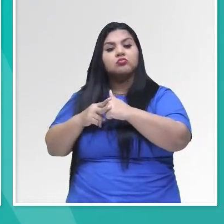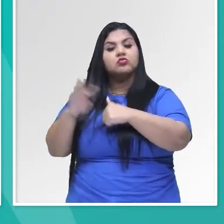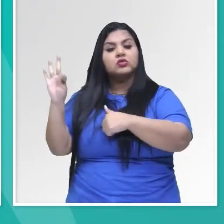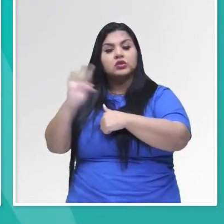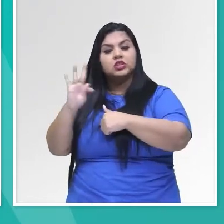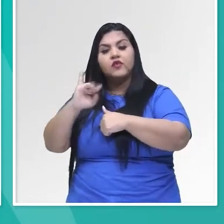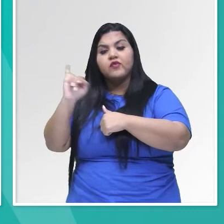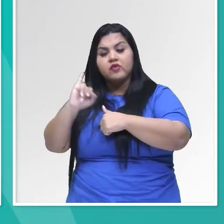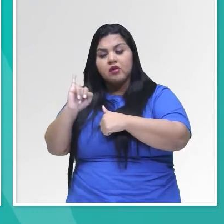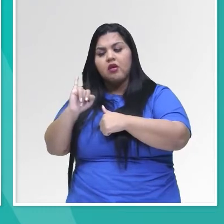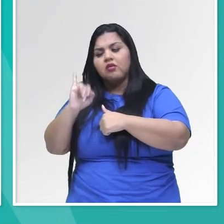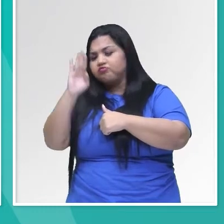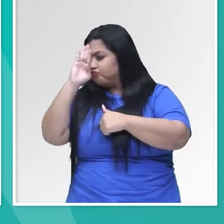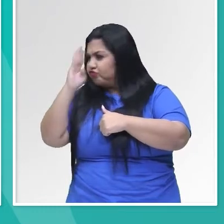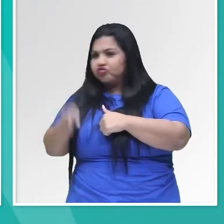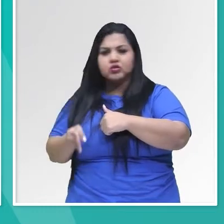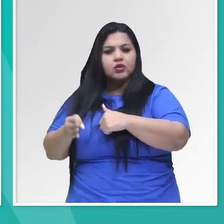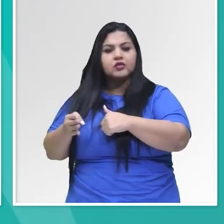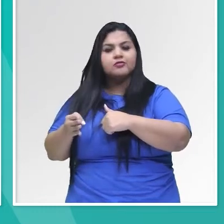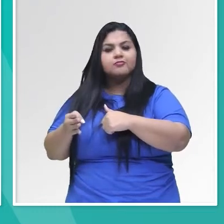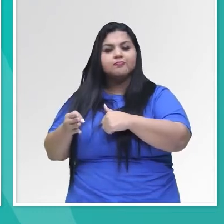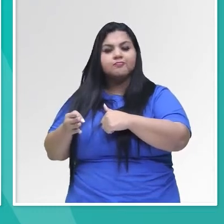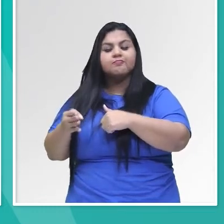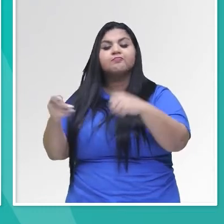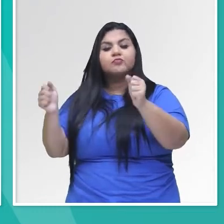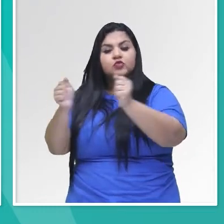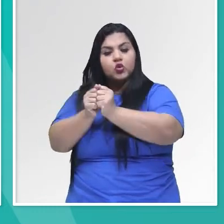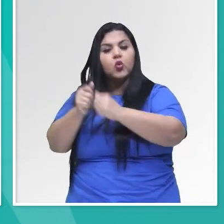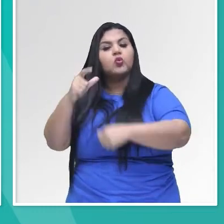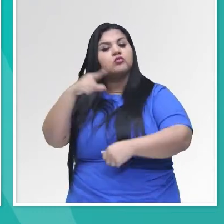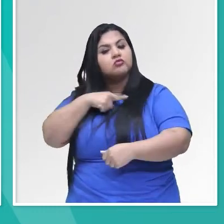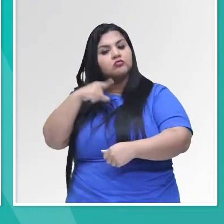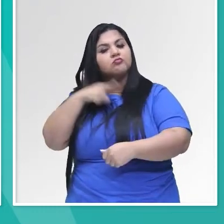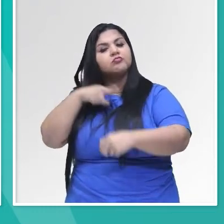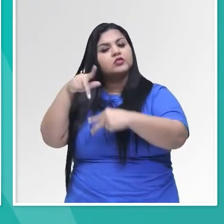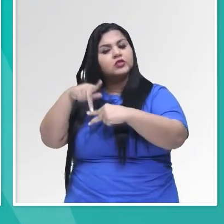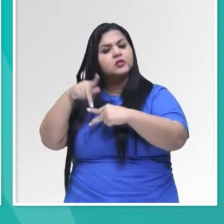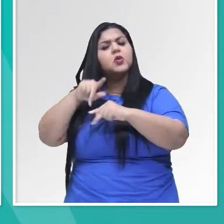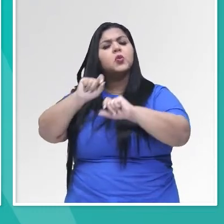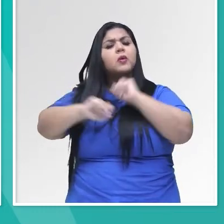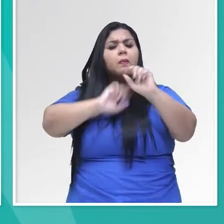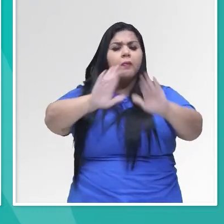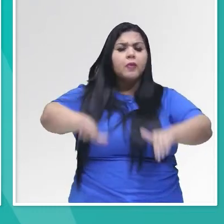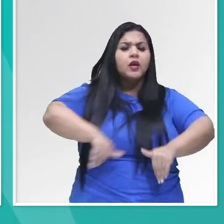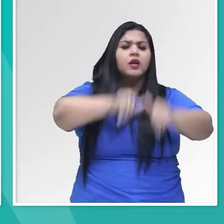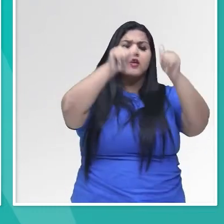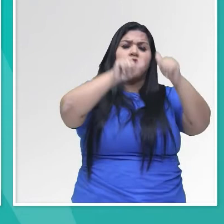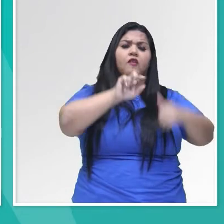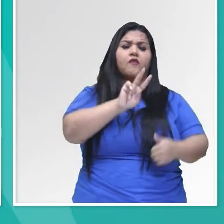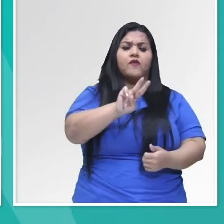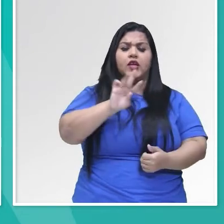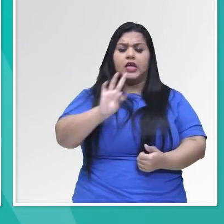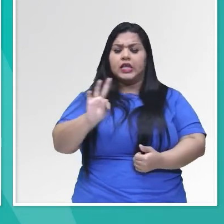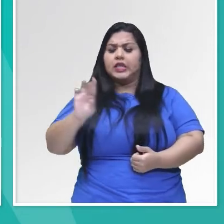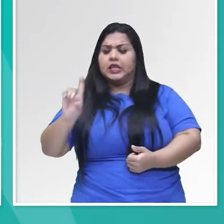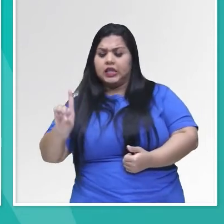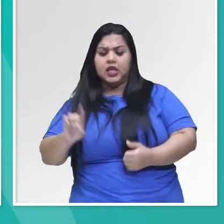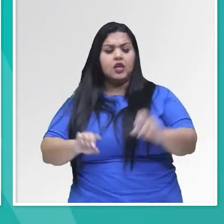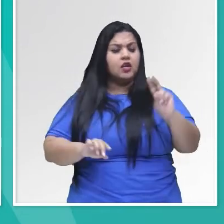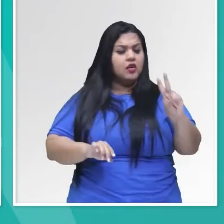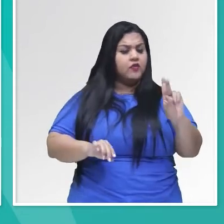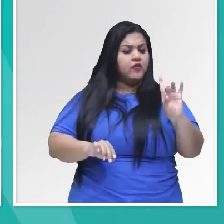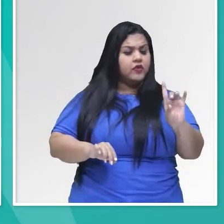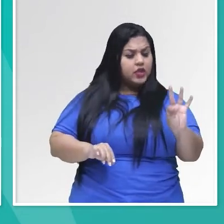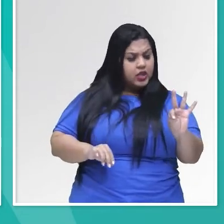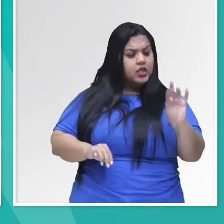eu preciso para aprender, para aperfeiçoar, para melhorar em VTD e VTI? Ou